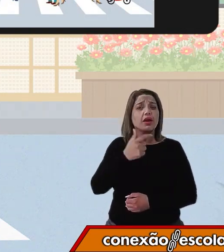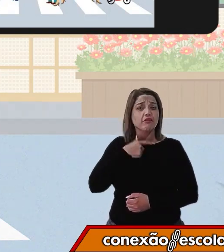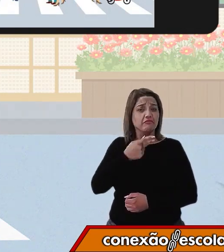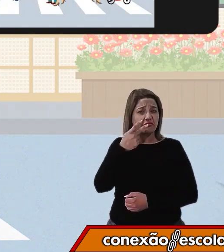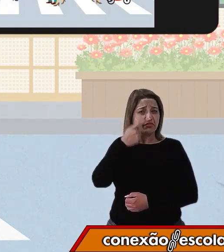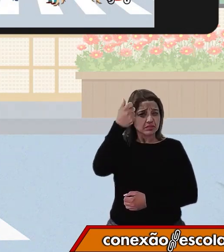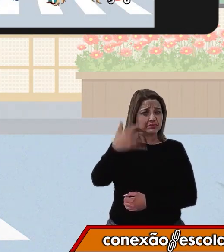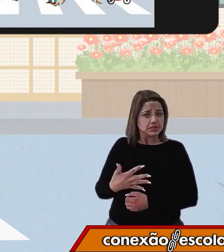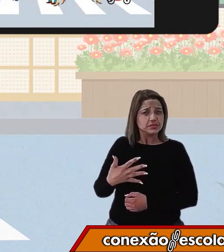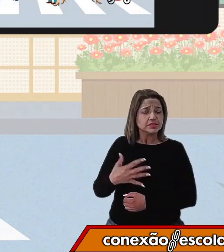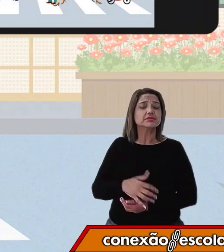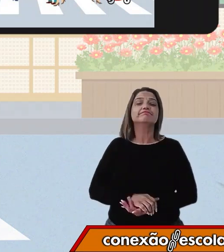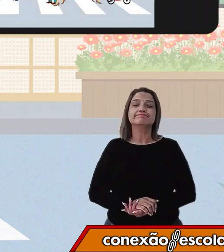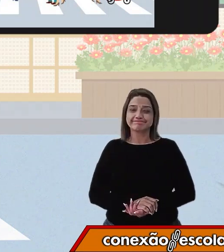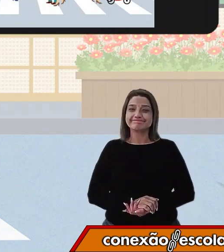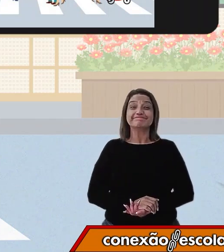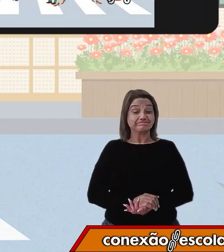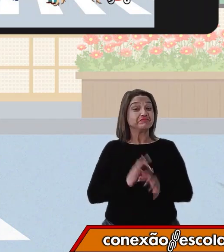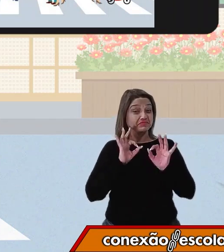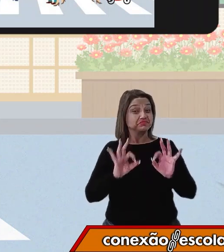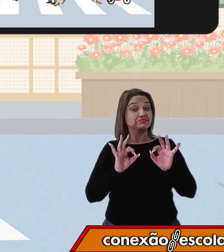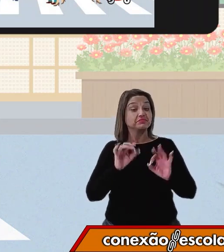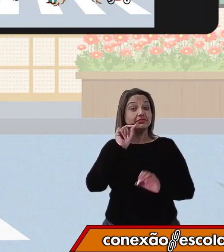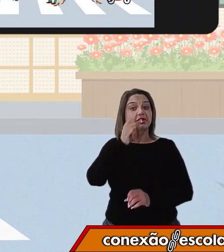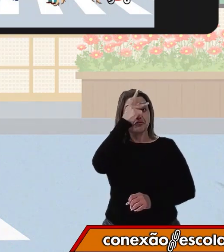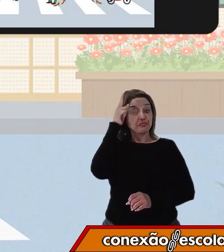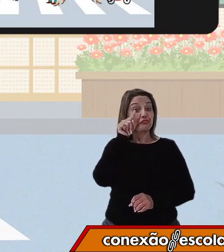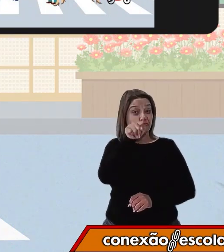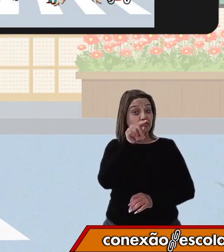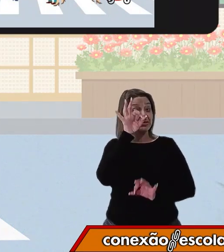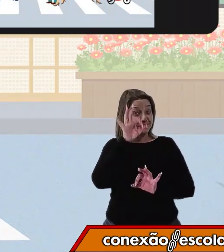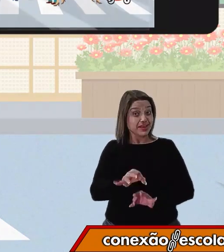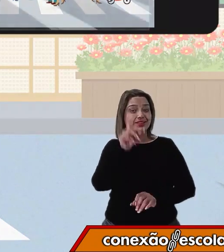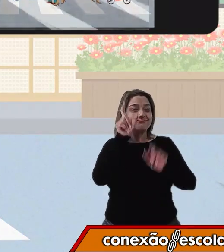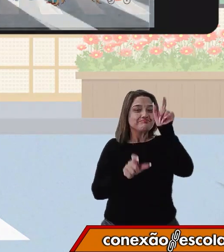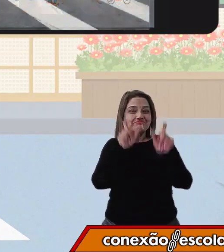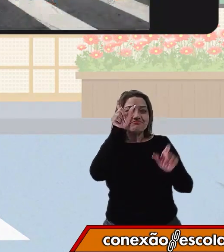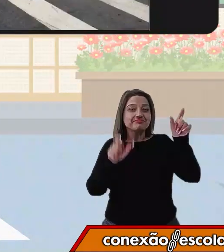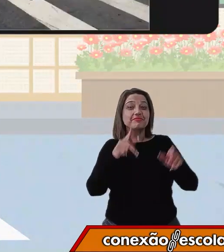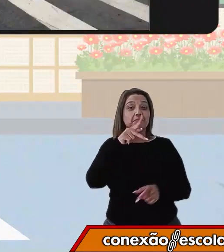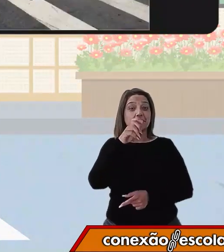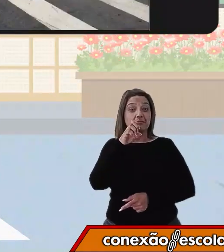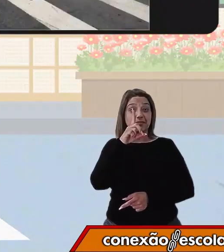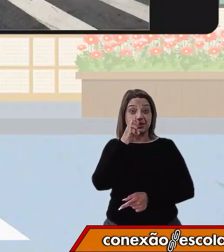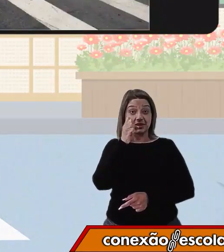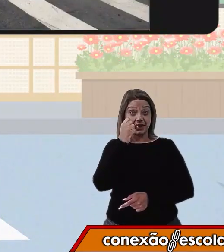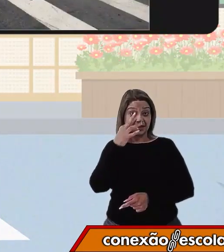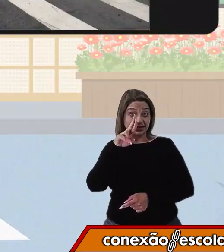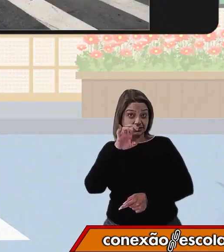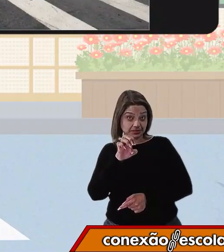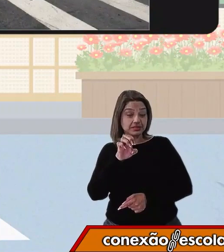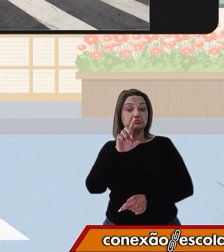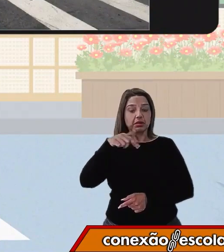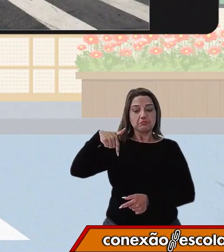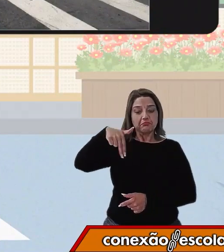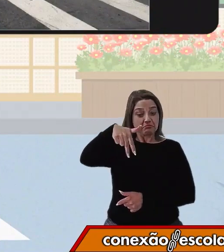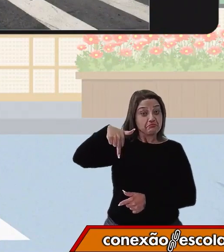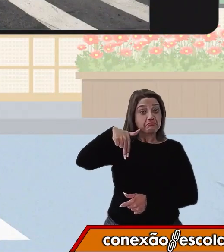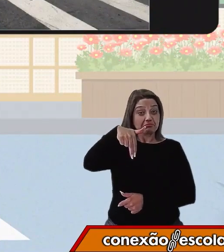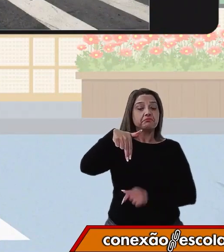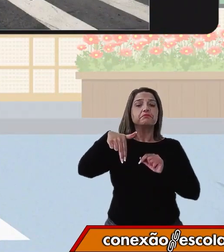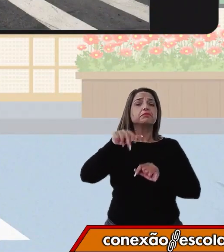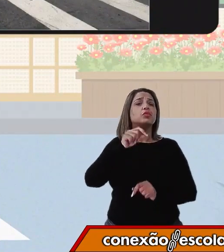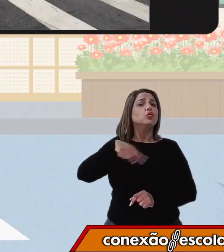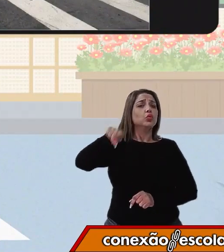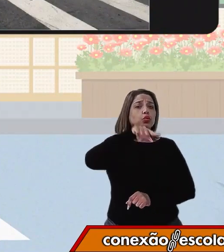quem eu estou falando acertou Quem disse que é você o pedestre para quem ainda não sabe